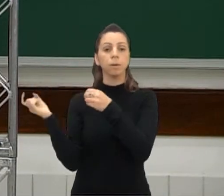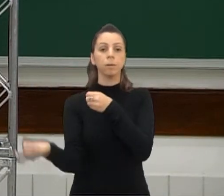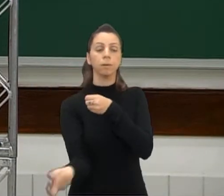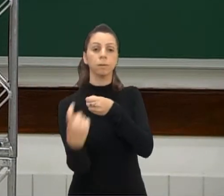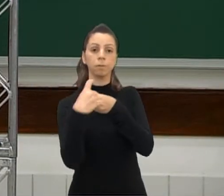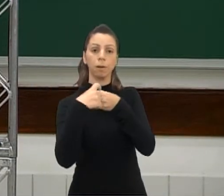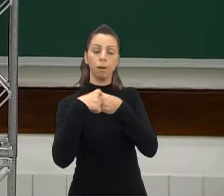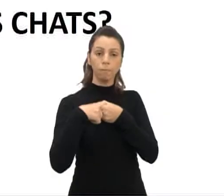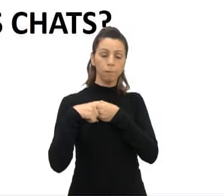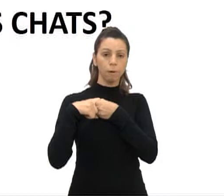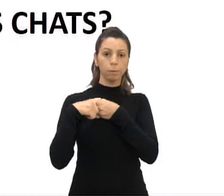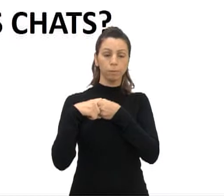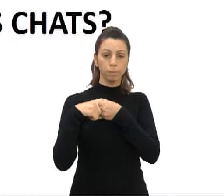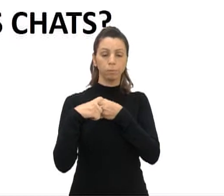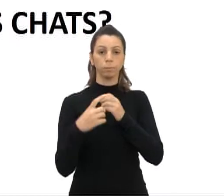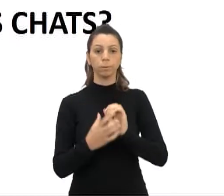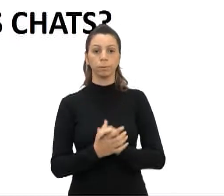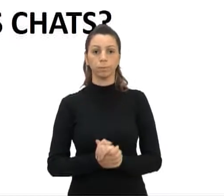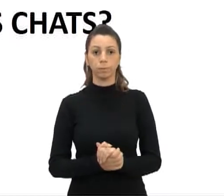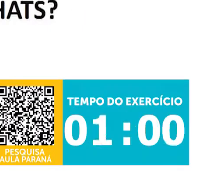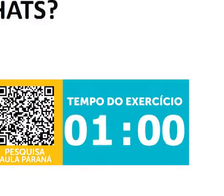volto refletindo junto com vocês.